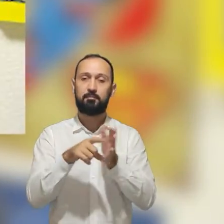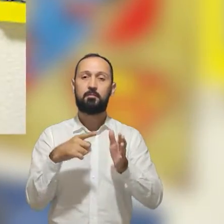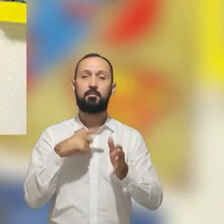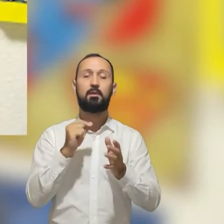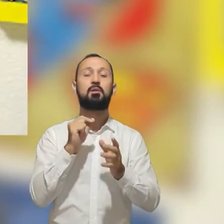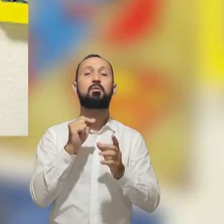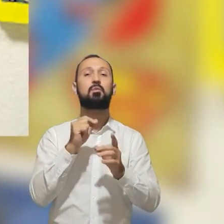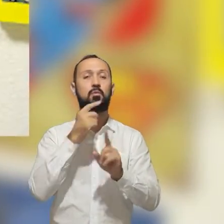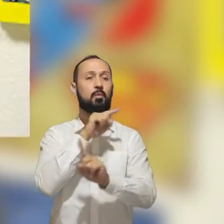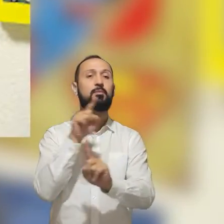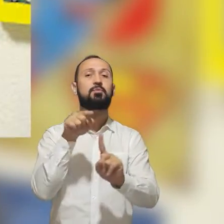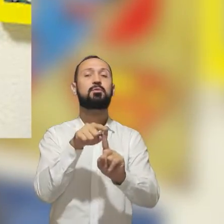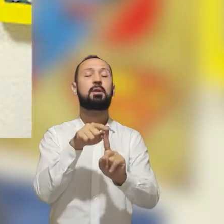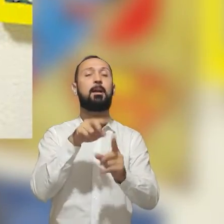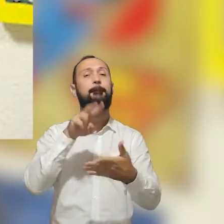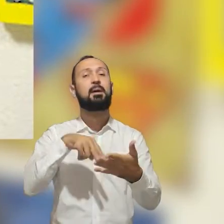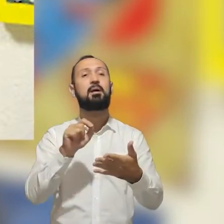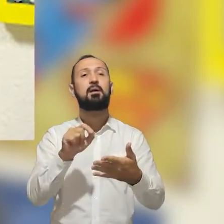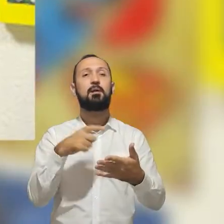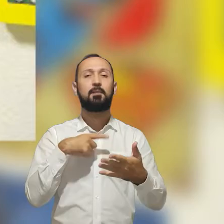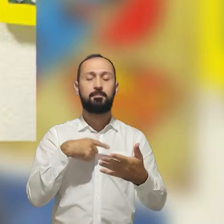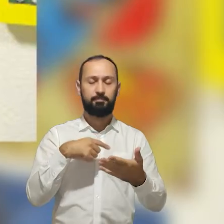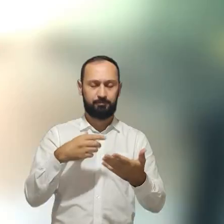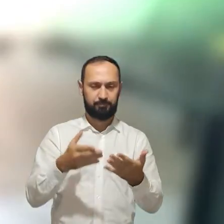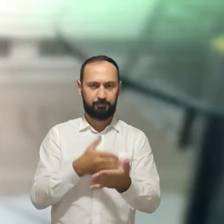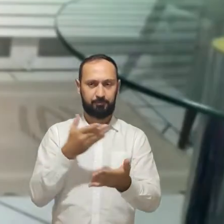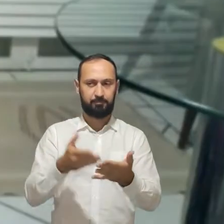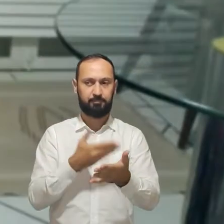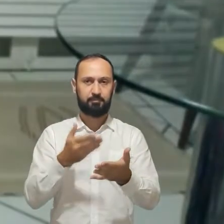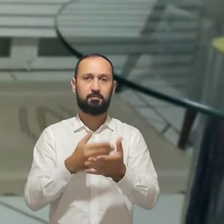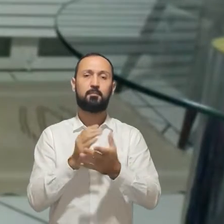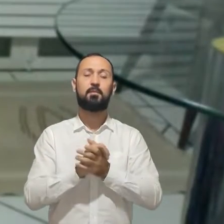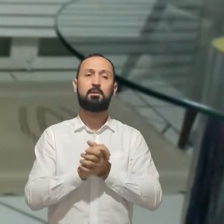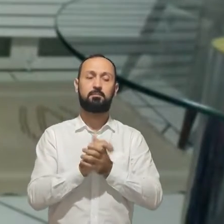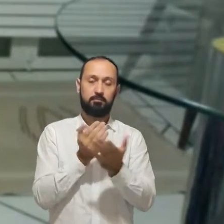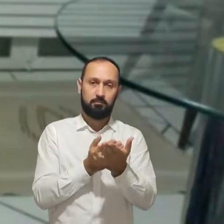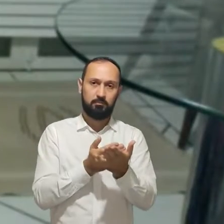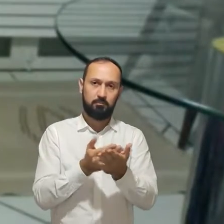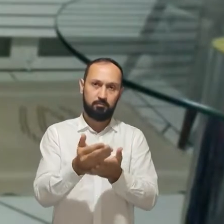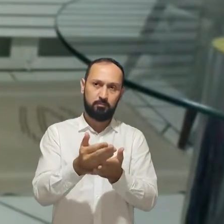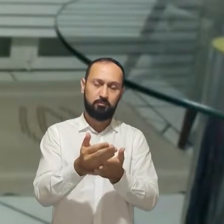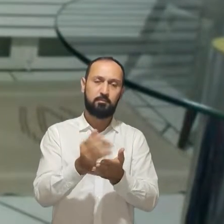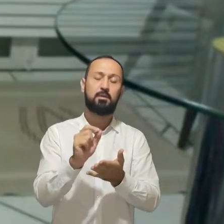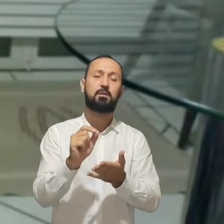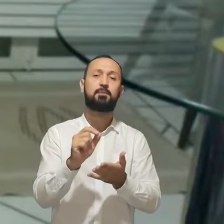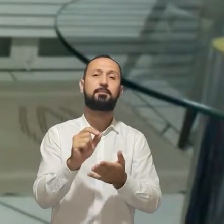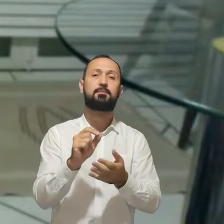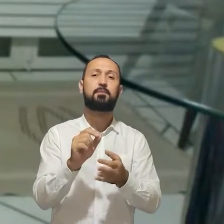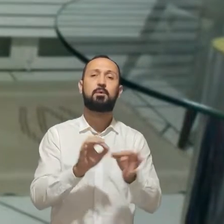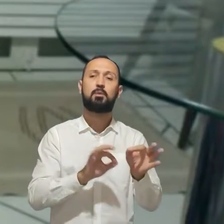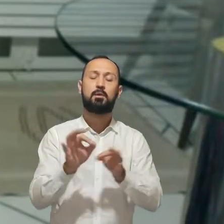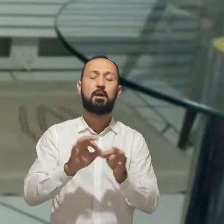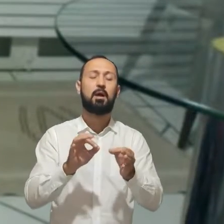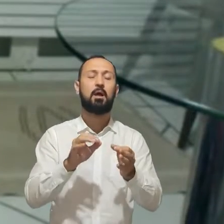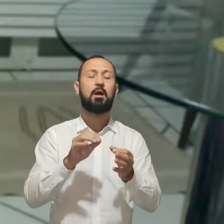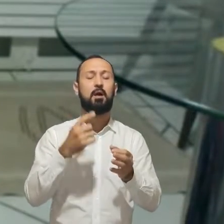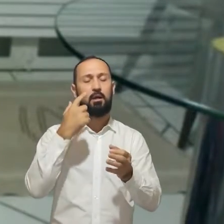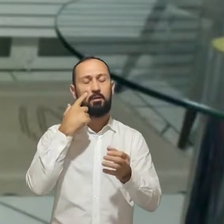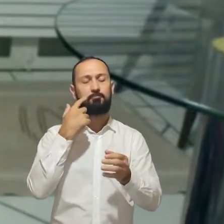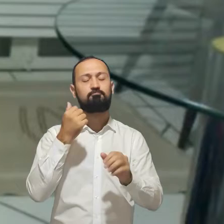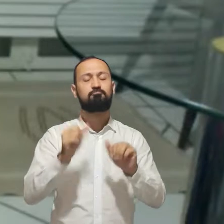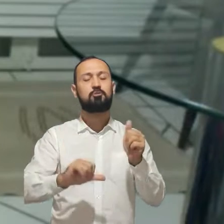pesquisadores, tendo como nosso objeto de análise essas obras. A partir daí, nós fazemos